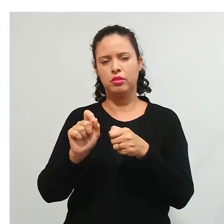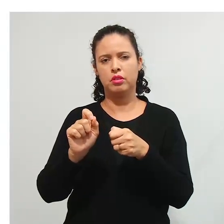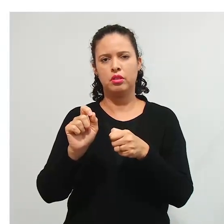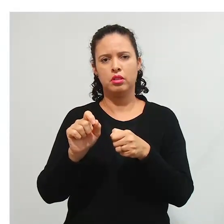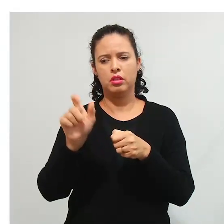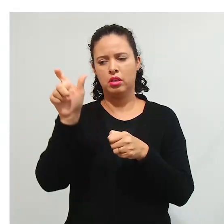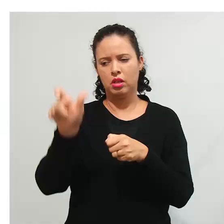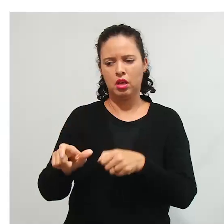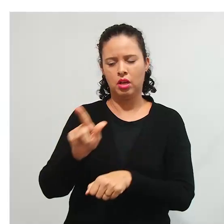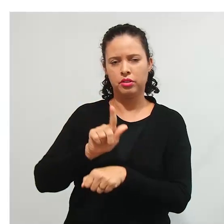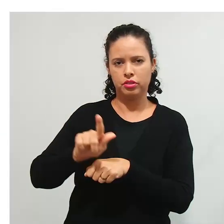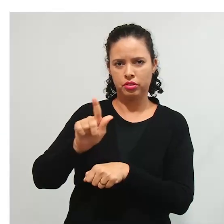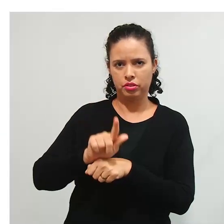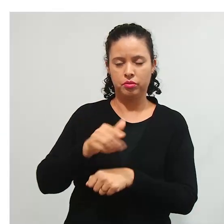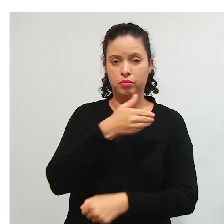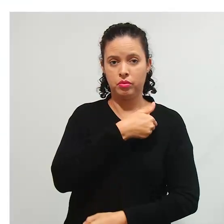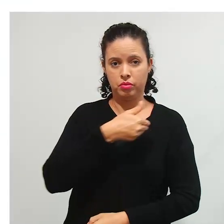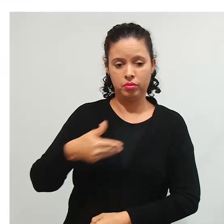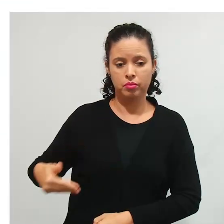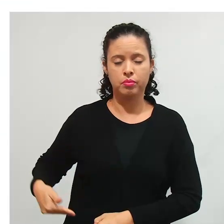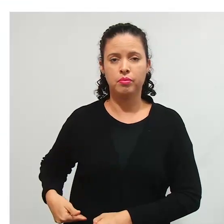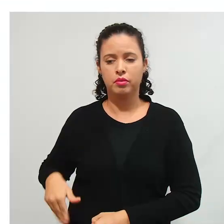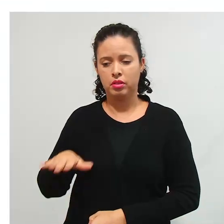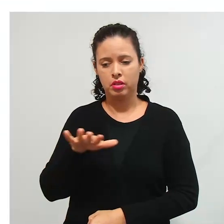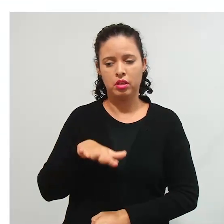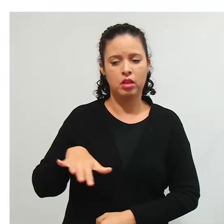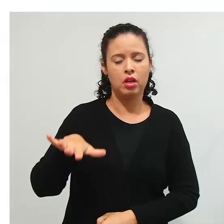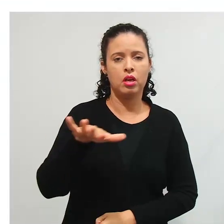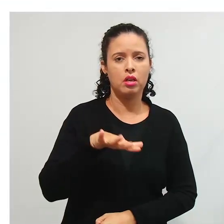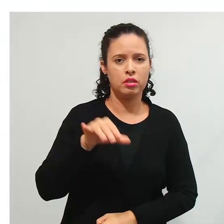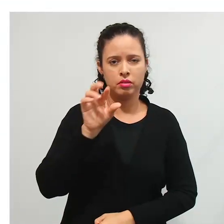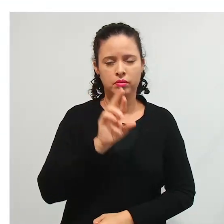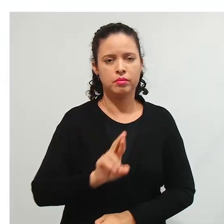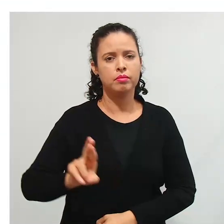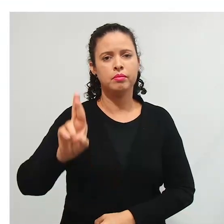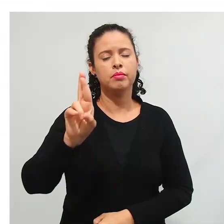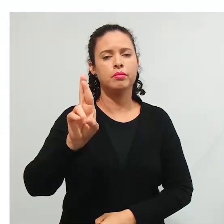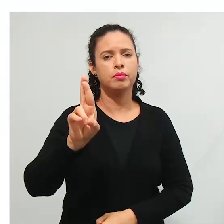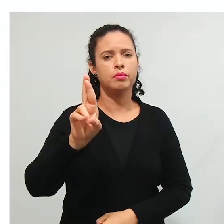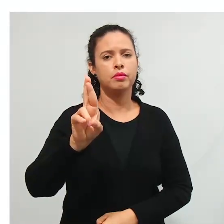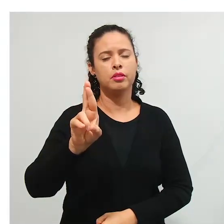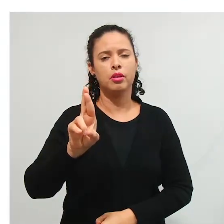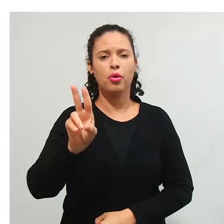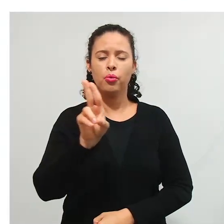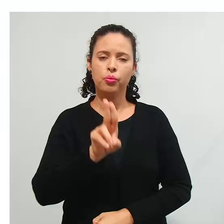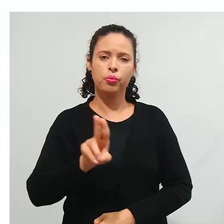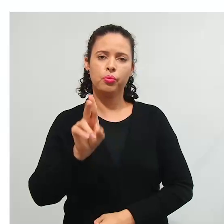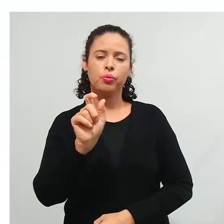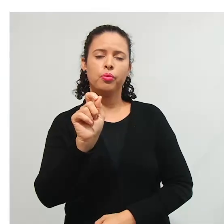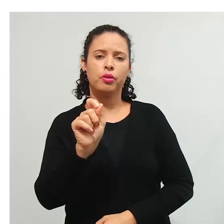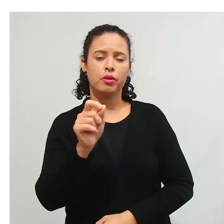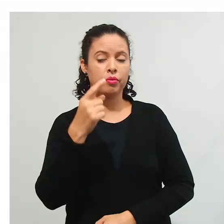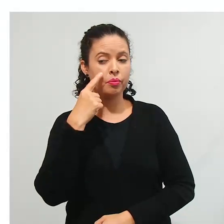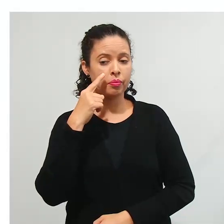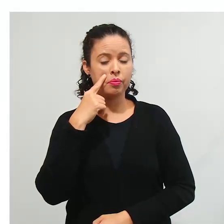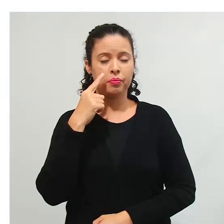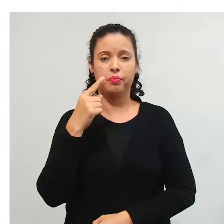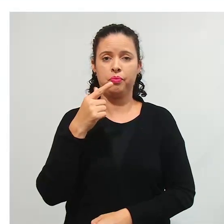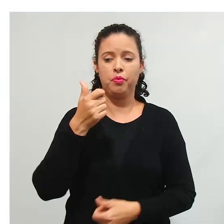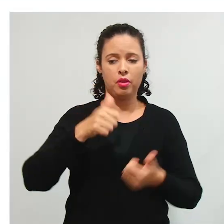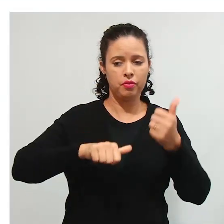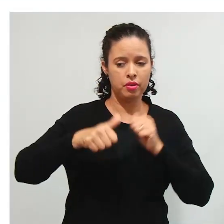agente público da área competente por meio do qual se